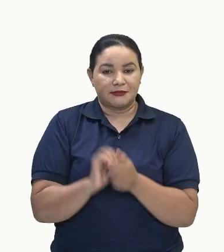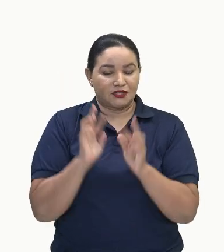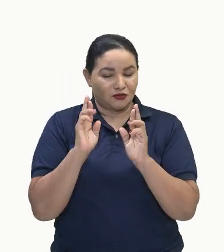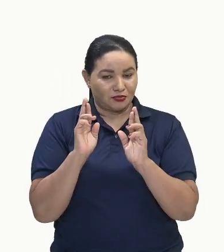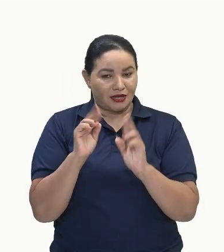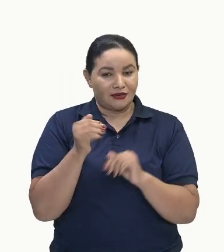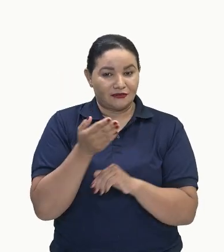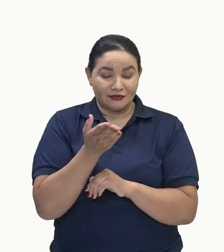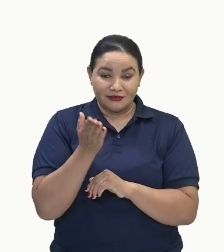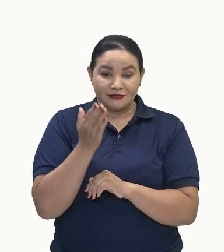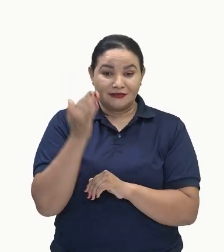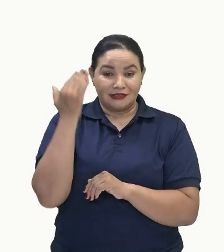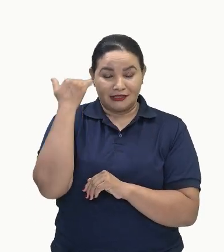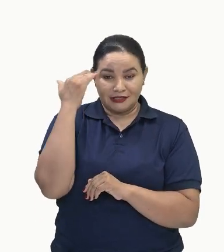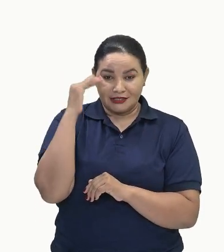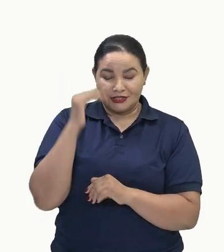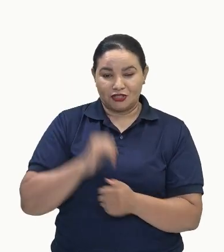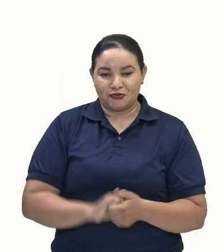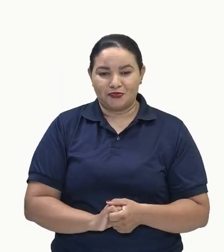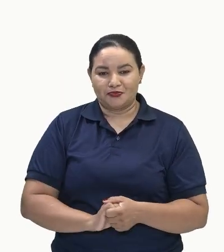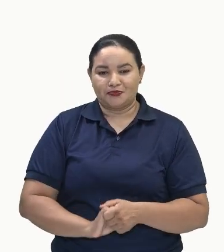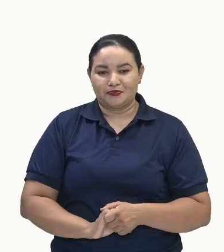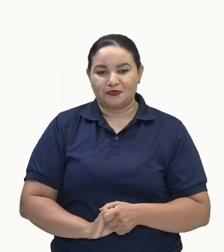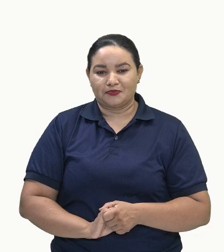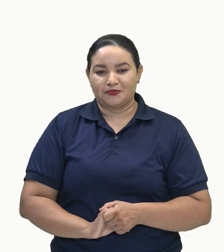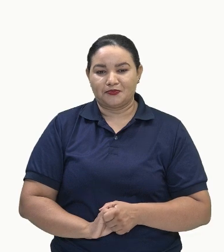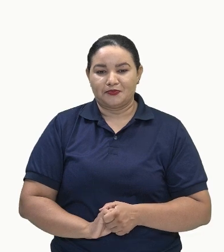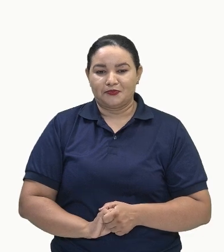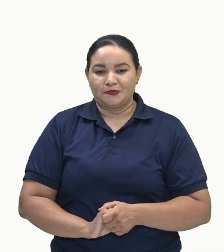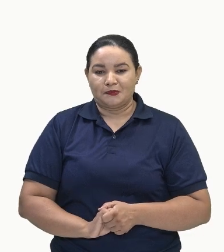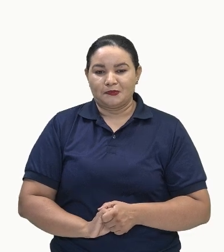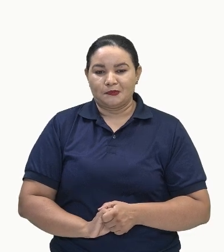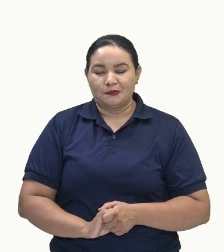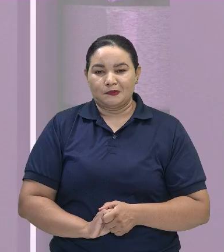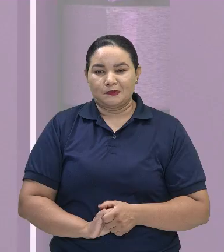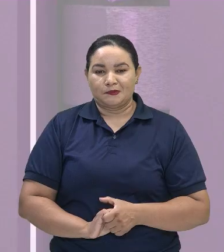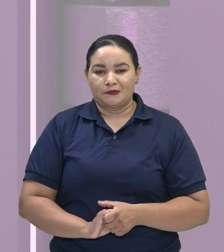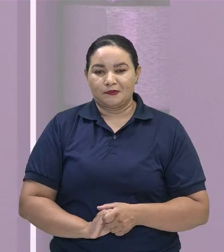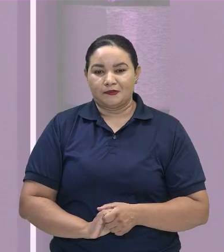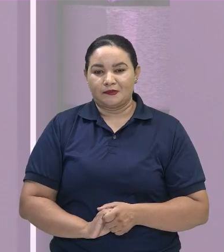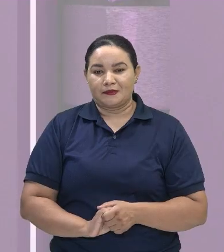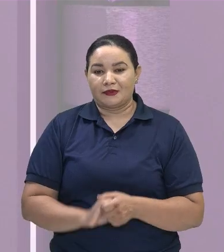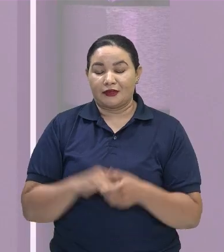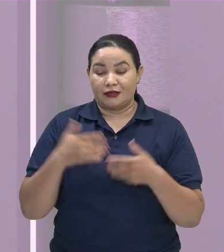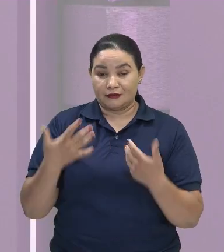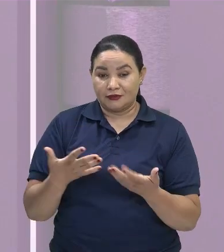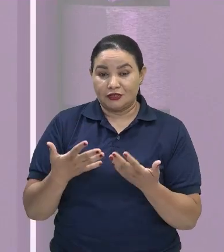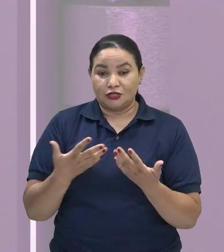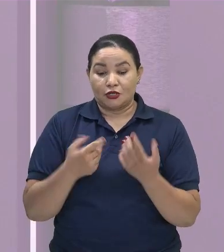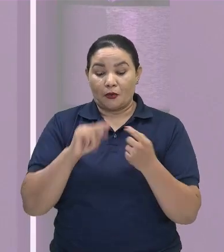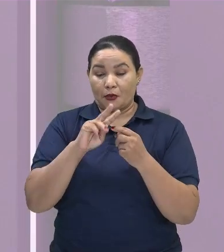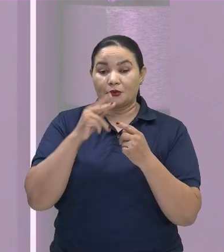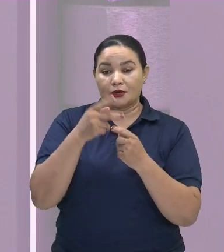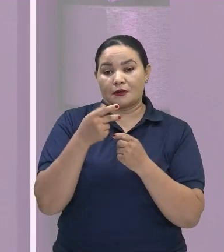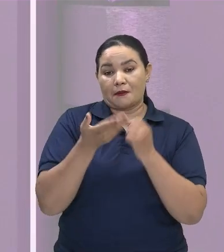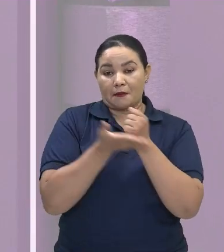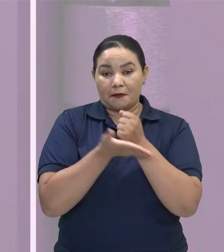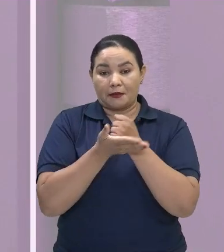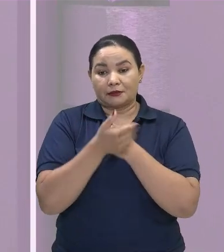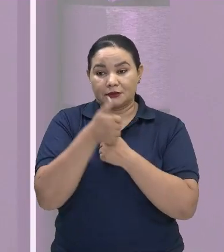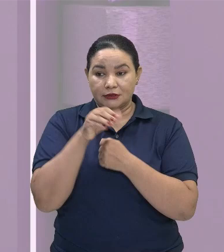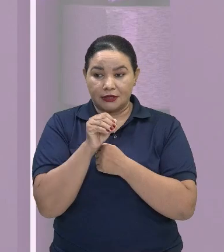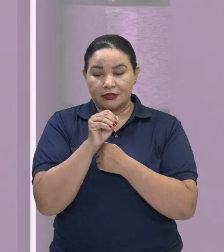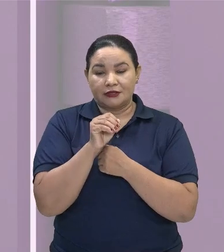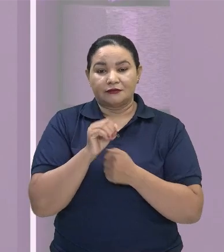tenham compreendido, né, quando nós tratamos aqui de potência de base 10. O que tem de especial